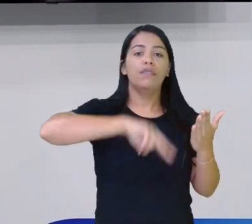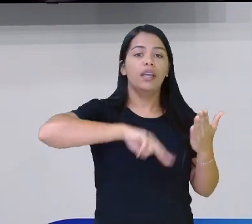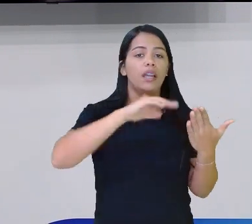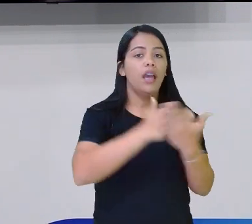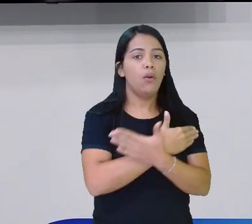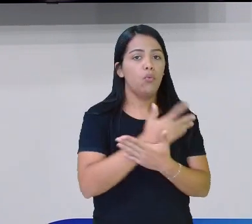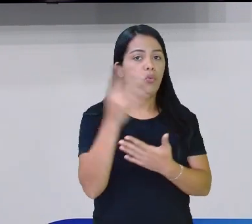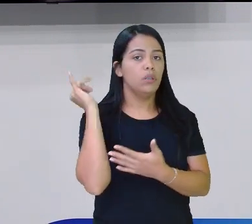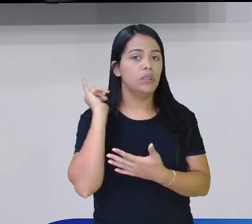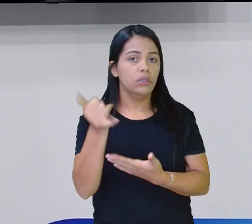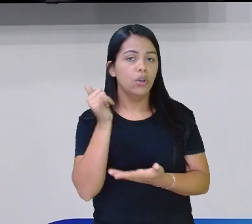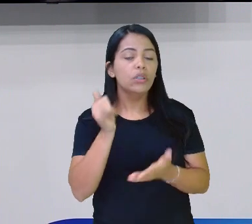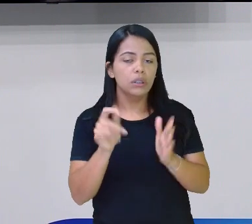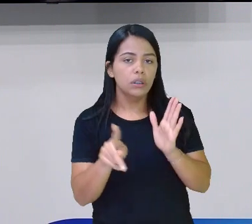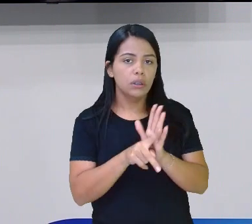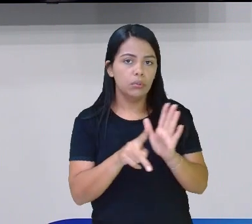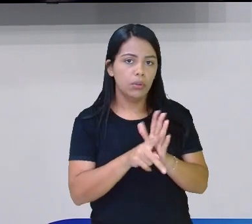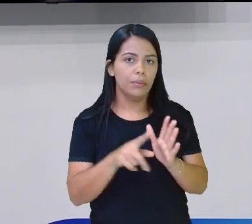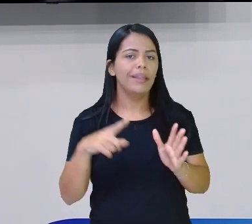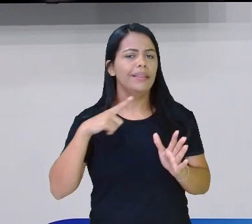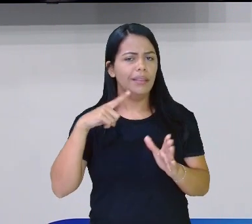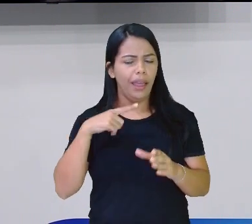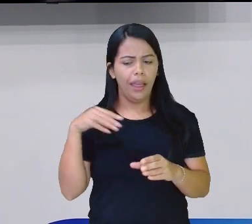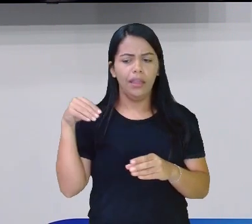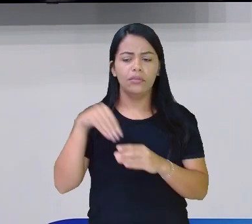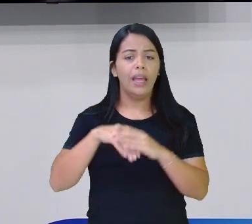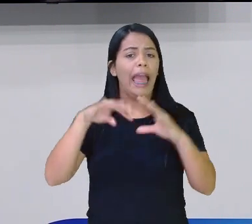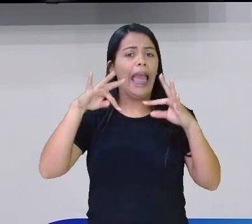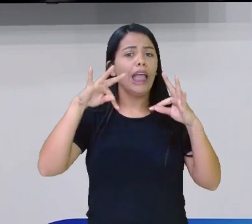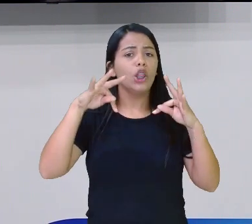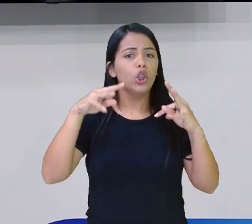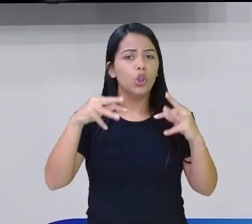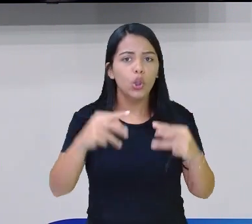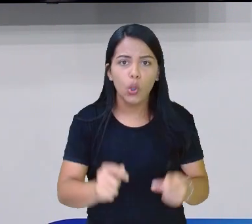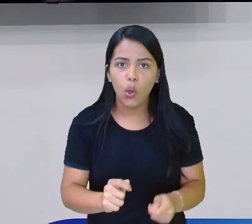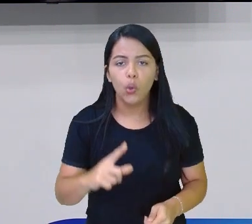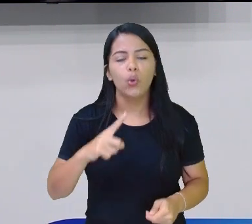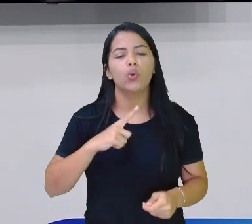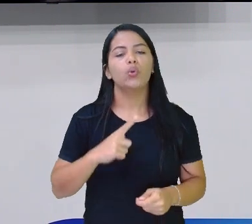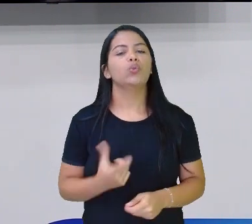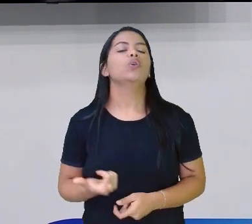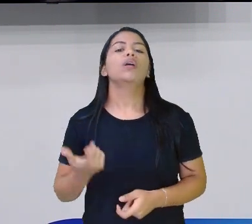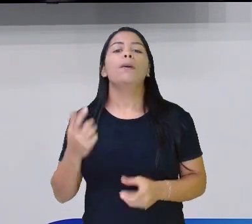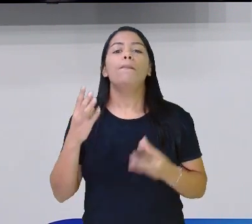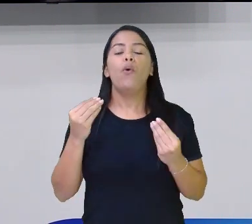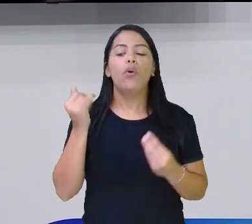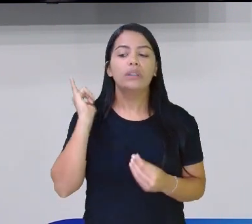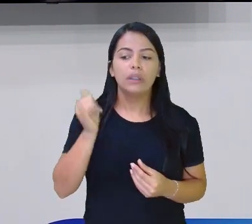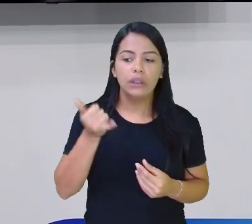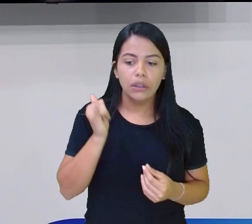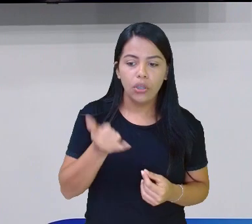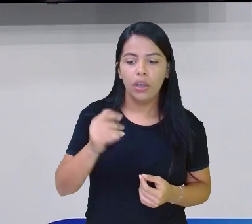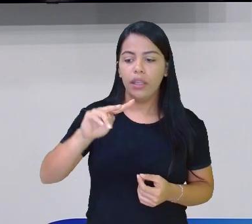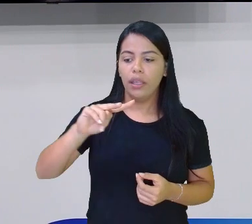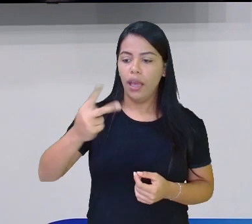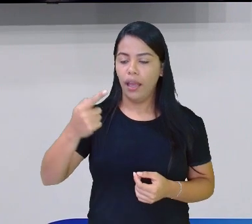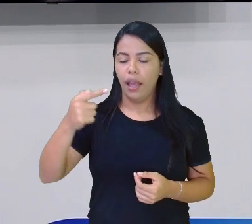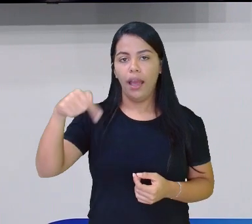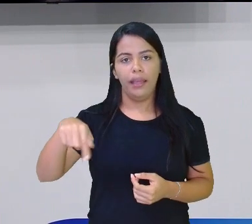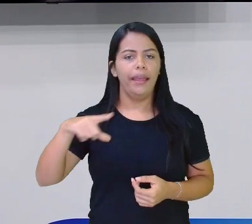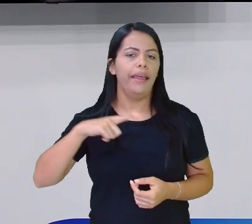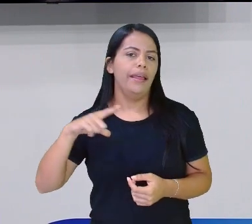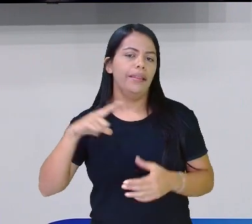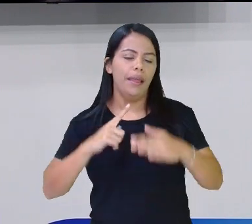Ele está na árvore, ele é todo em HQ. Várias histórias, então são as mesmas personagens,